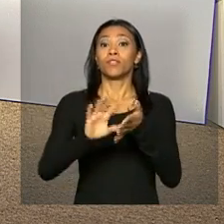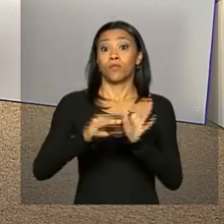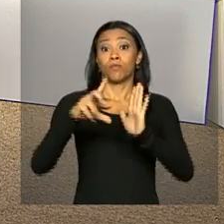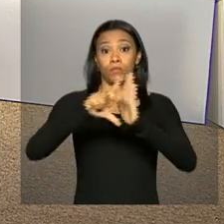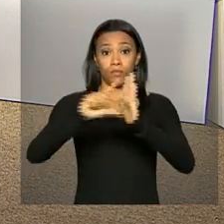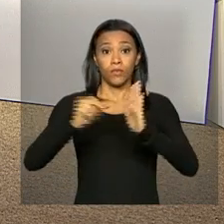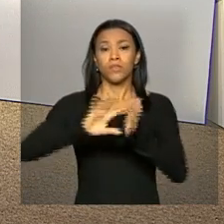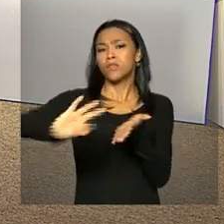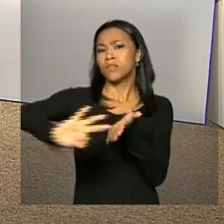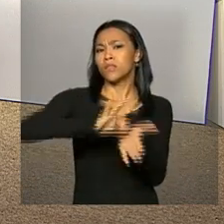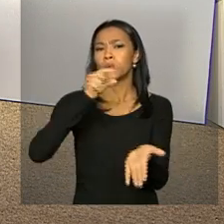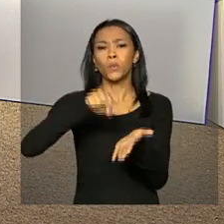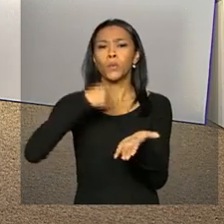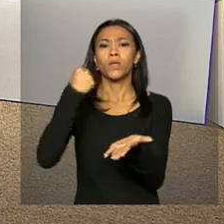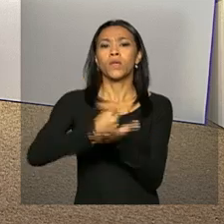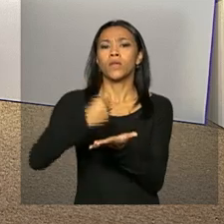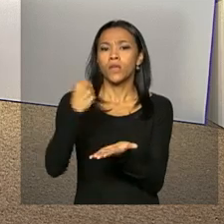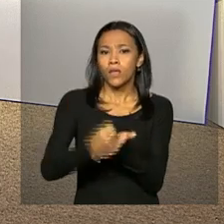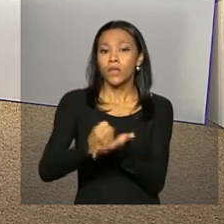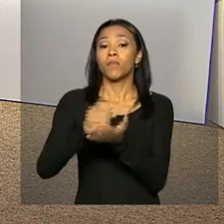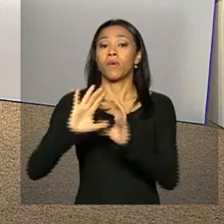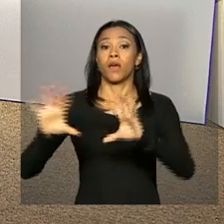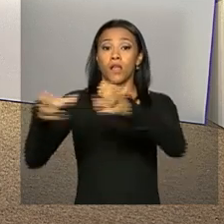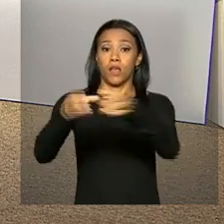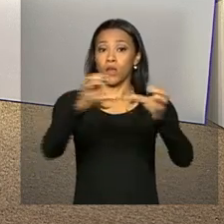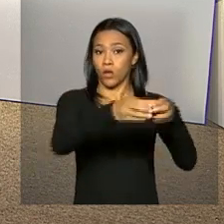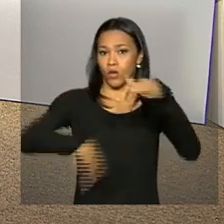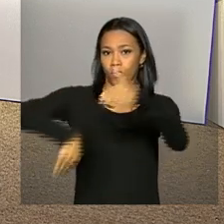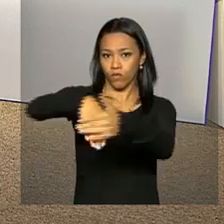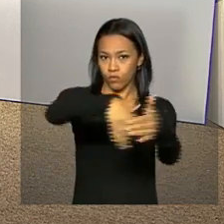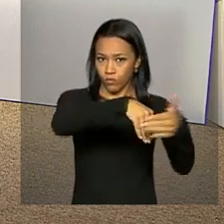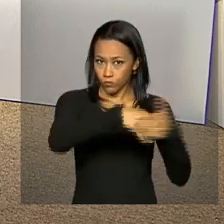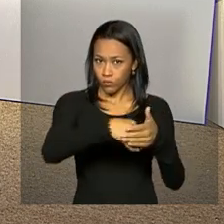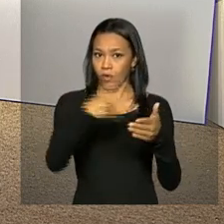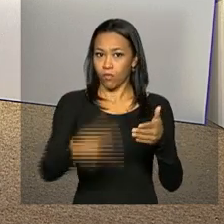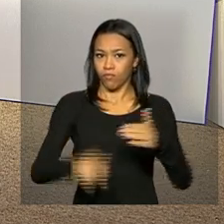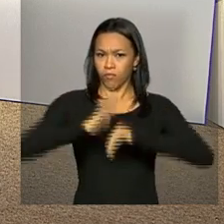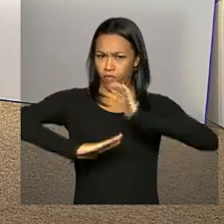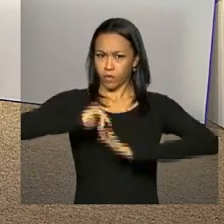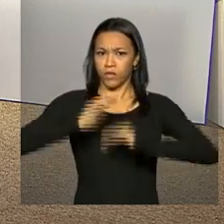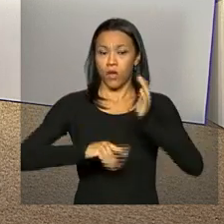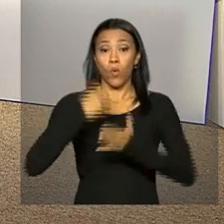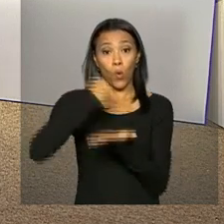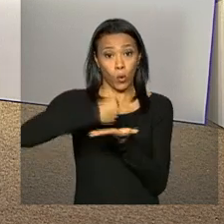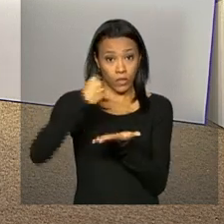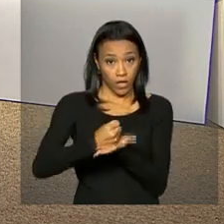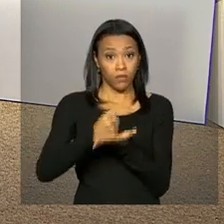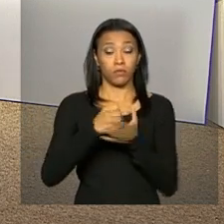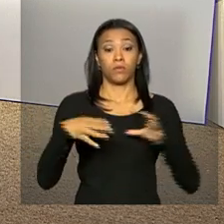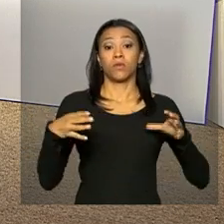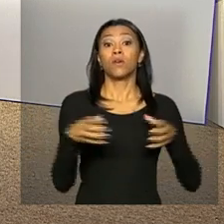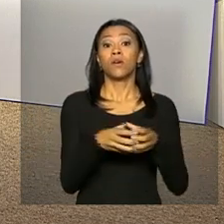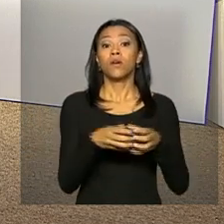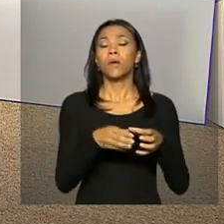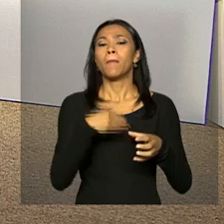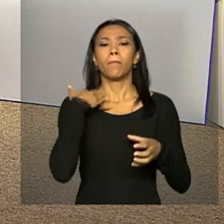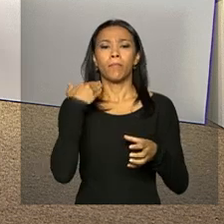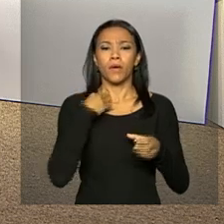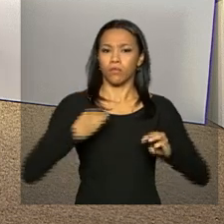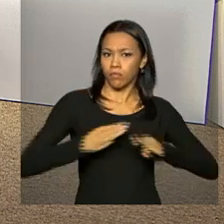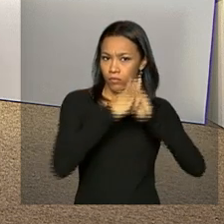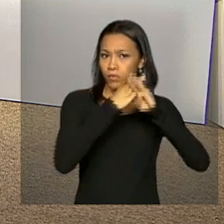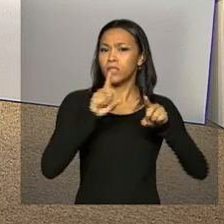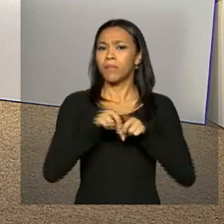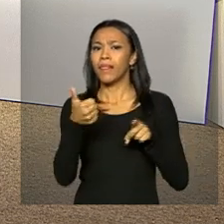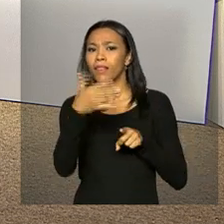assinatura de patrocínios para clubes de futebol profissional. Os contratos serão firmados entre a Caixa e 10 clubes que o banco